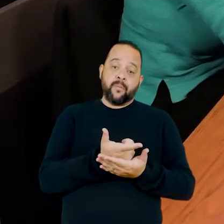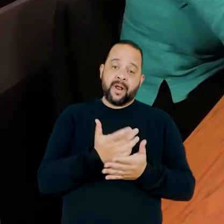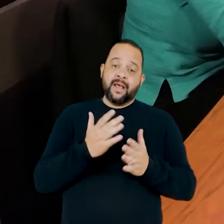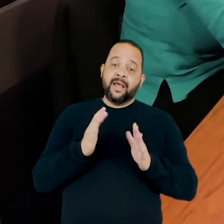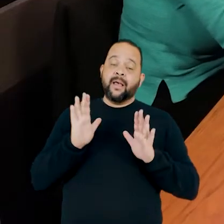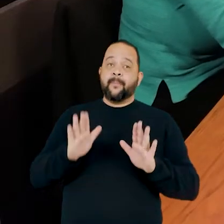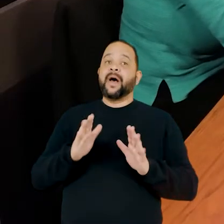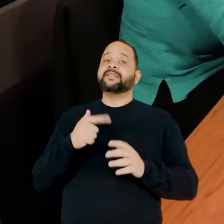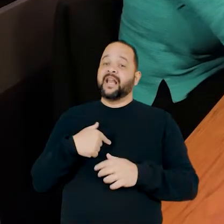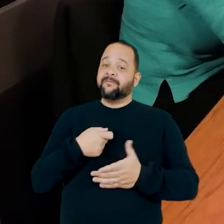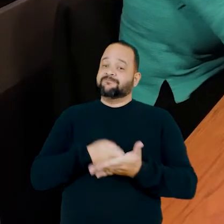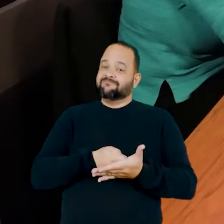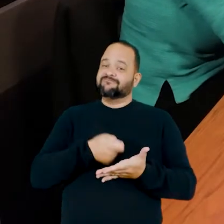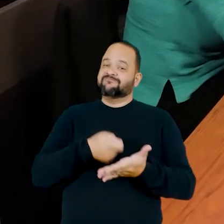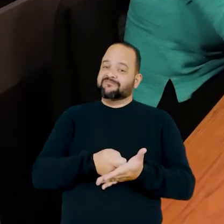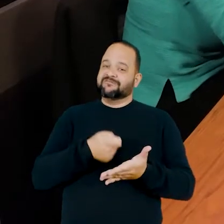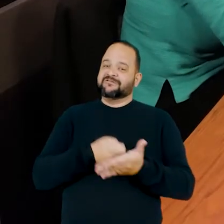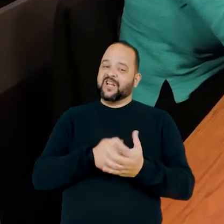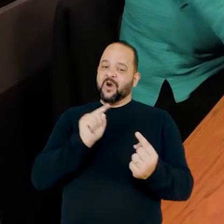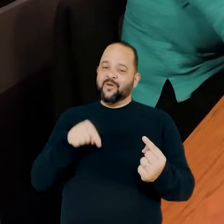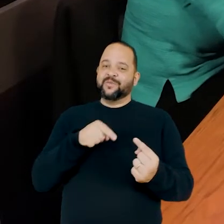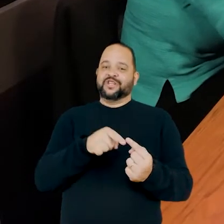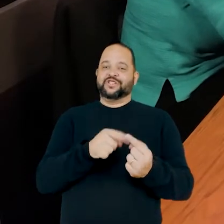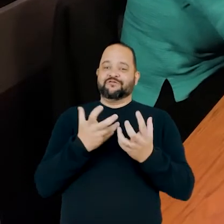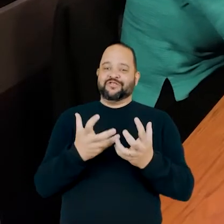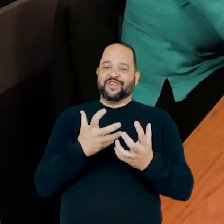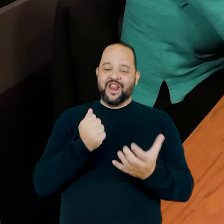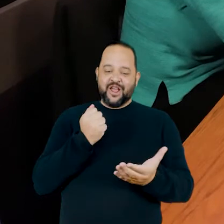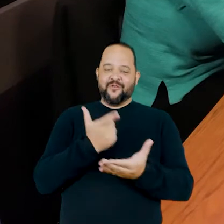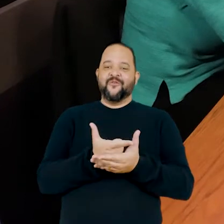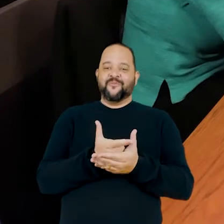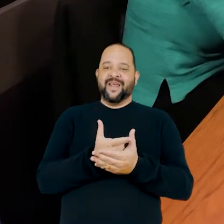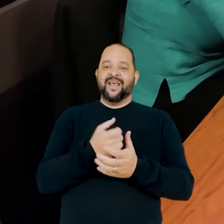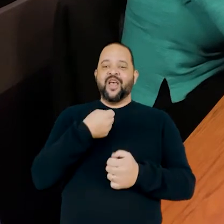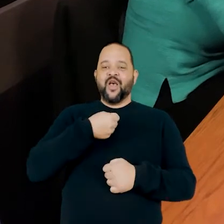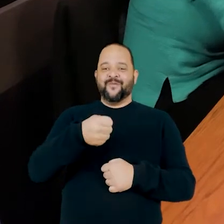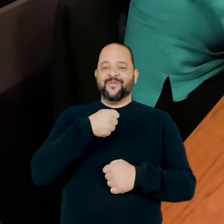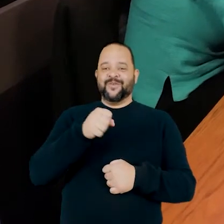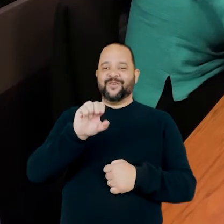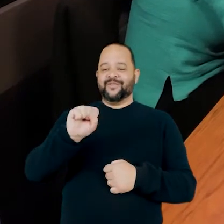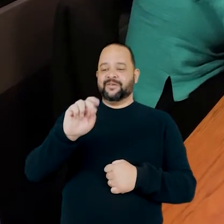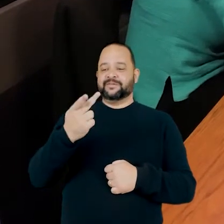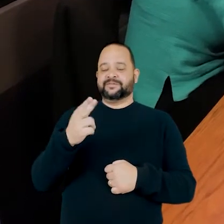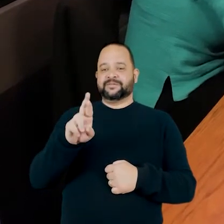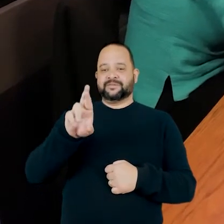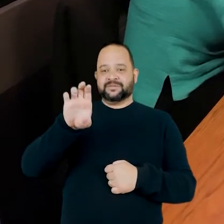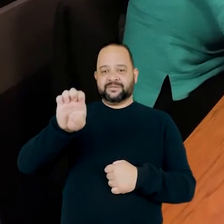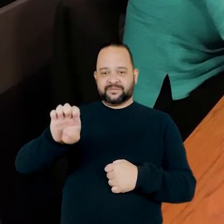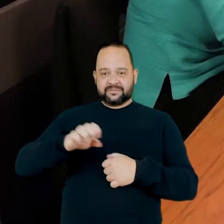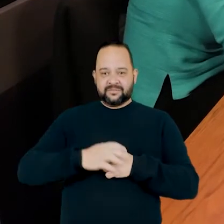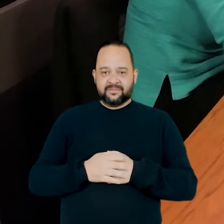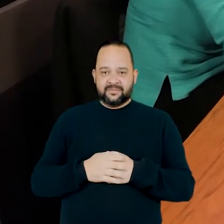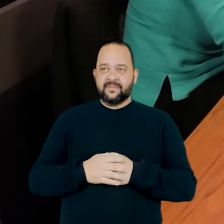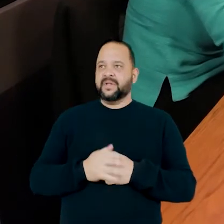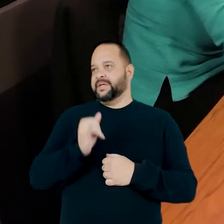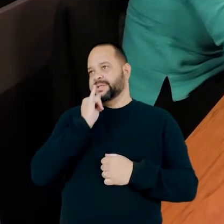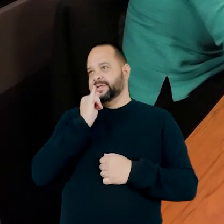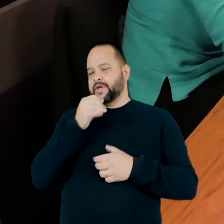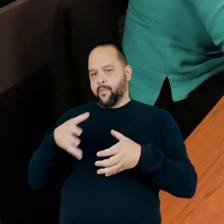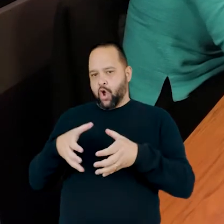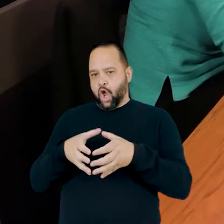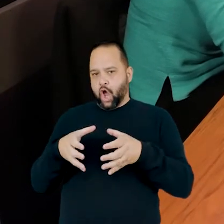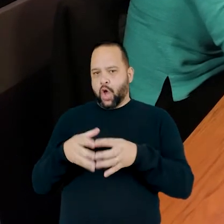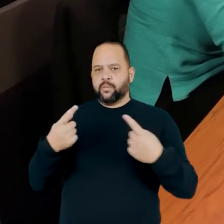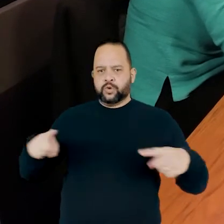desiste. Ela fica com aquele objetivo e ela vai atrás, né? Então, esse é um cenário. Num cenário de banda,